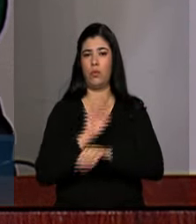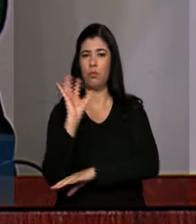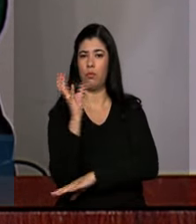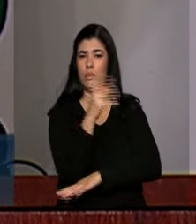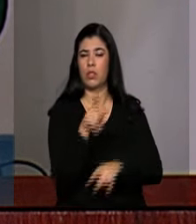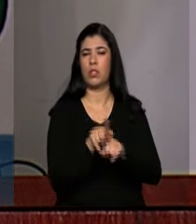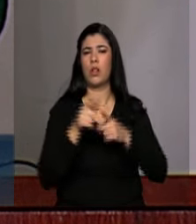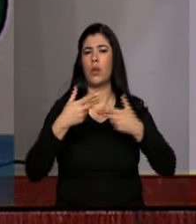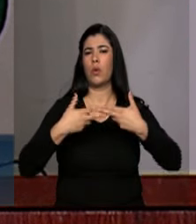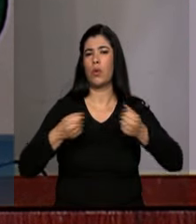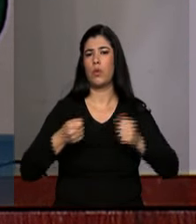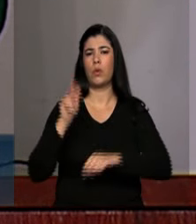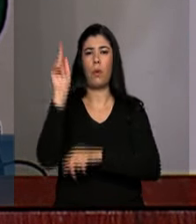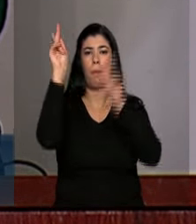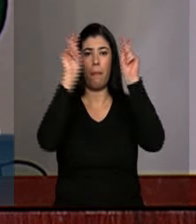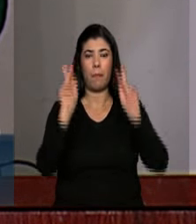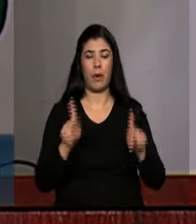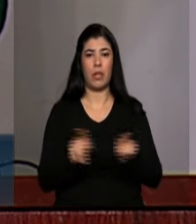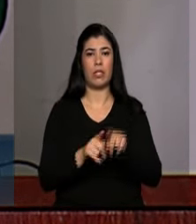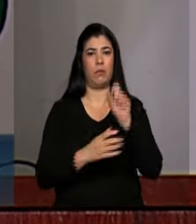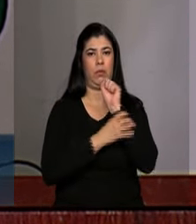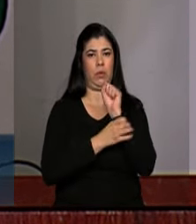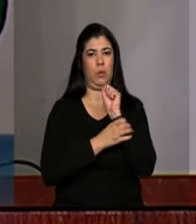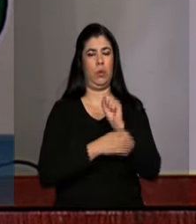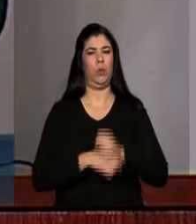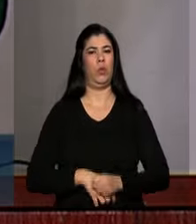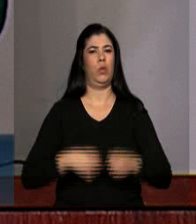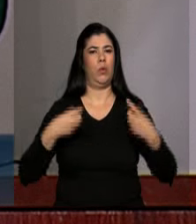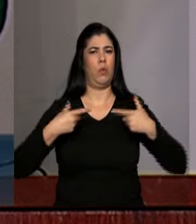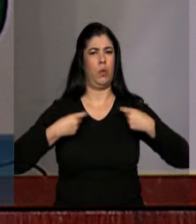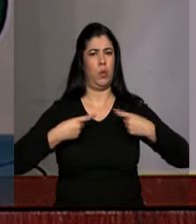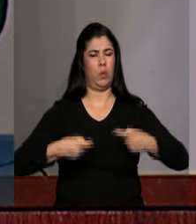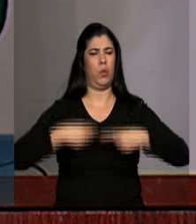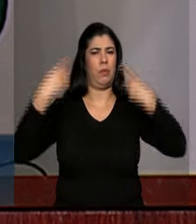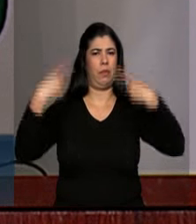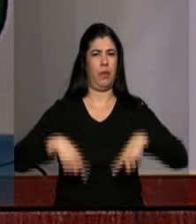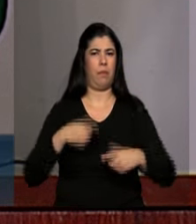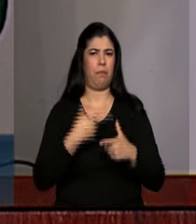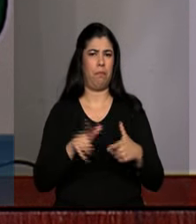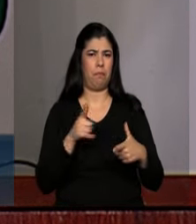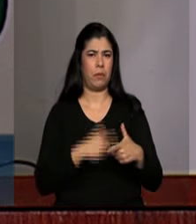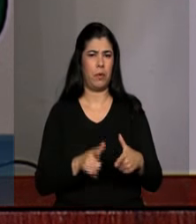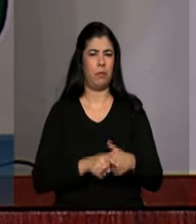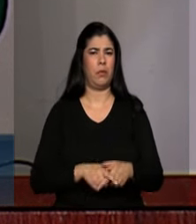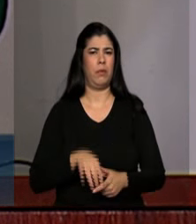paz e segurança, como o combate ao terrorismo e a não proliferação de armas nucleares.